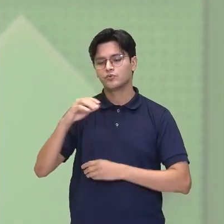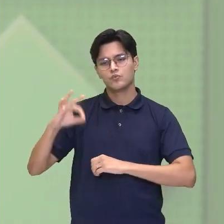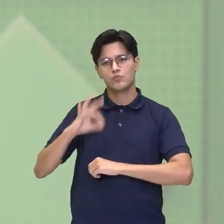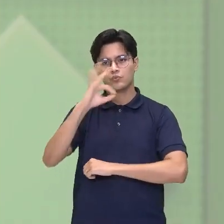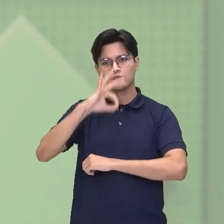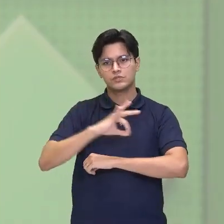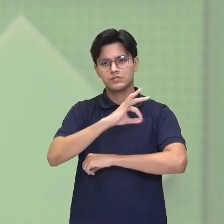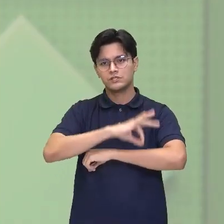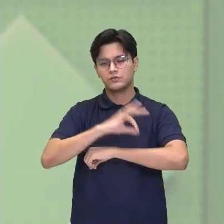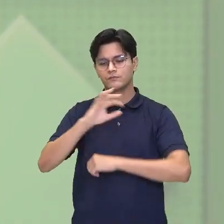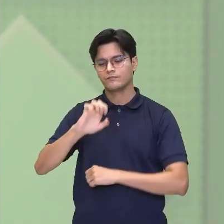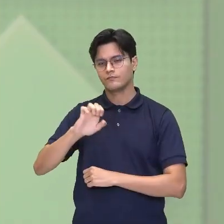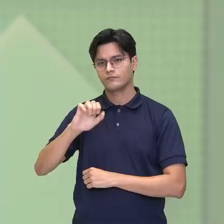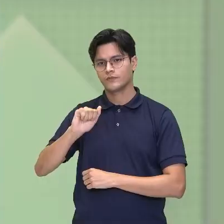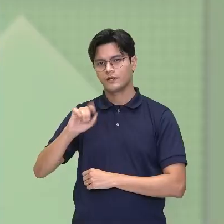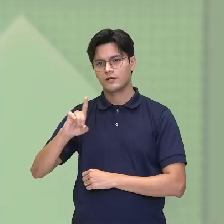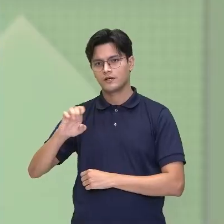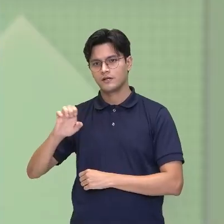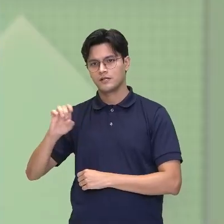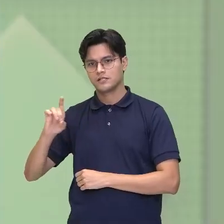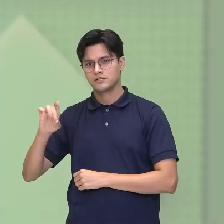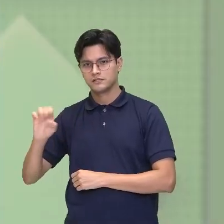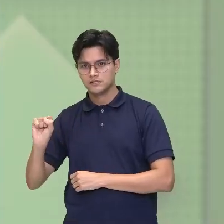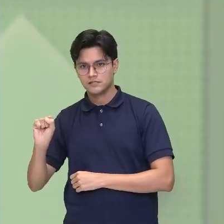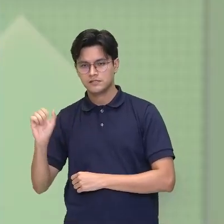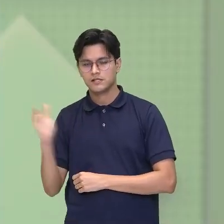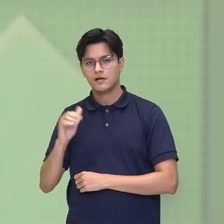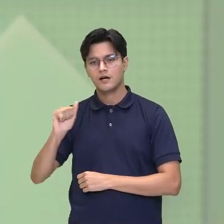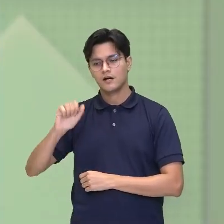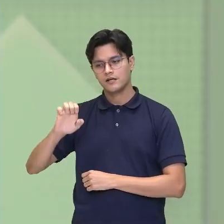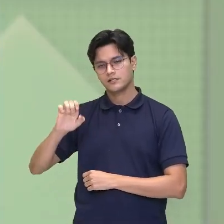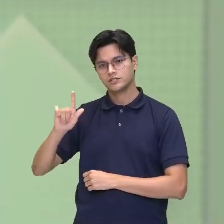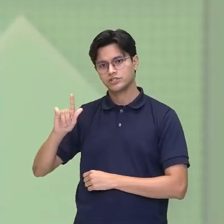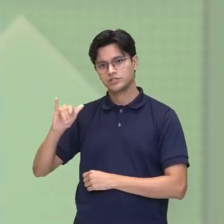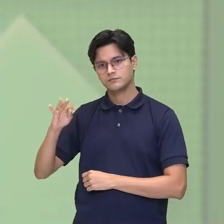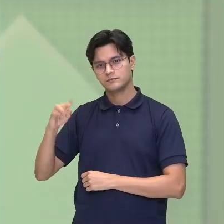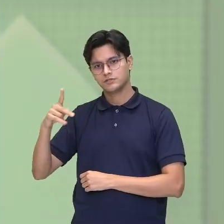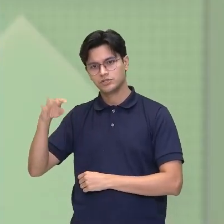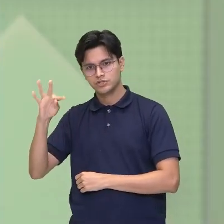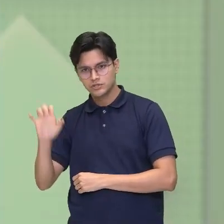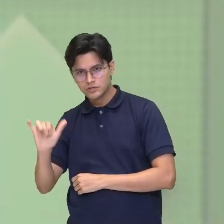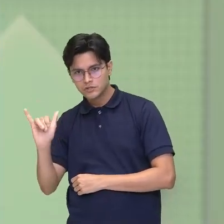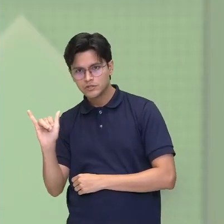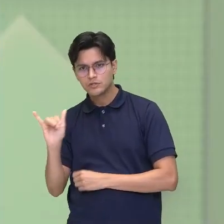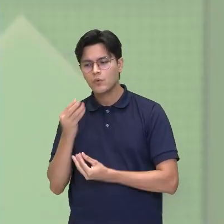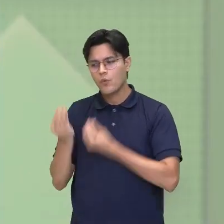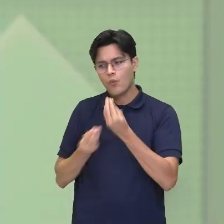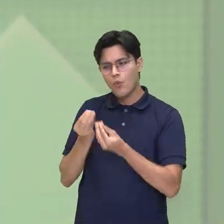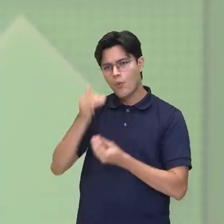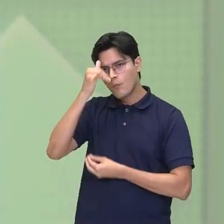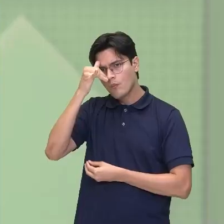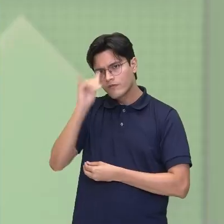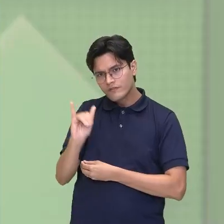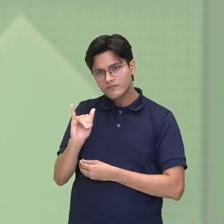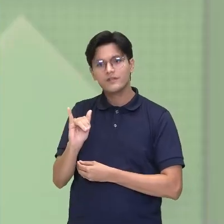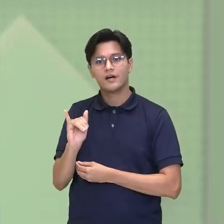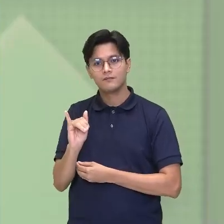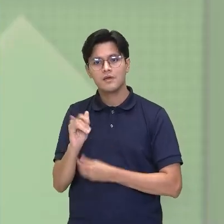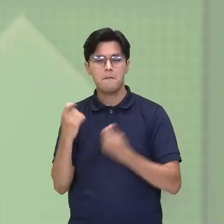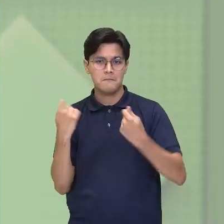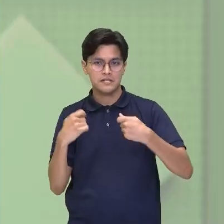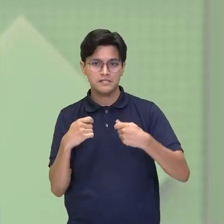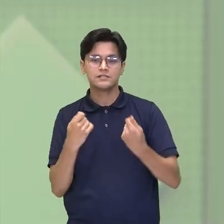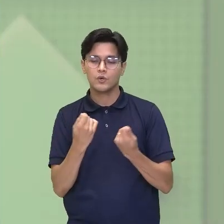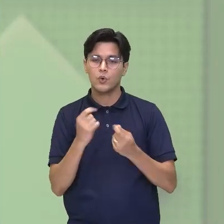nossos quintais, manter tudo limpo para que esse mosquito não venha, então, se proliferar, certo? E a